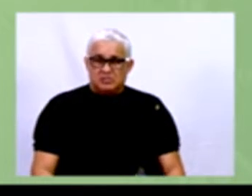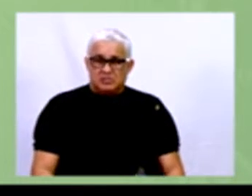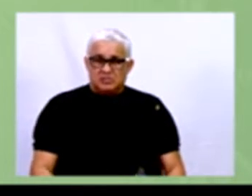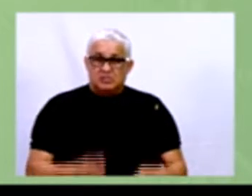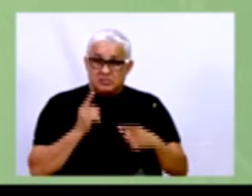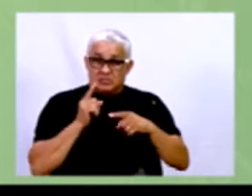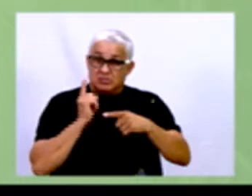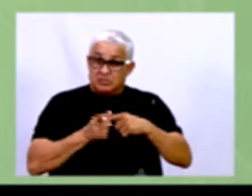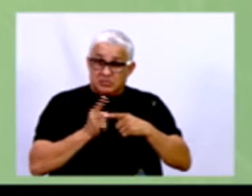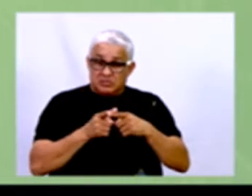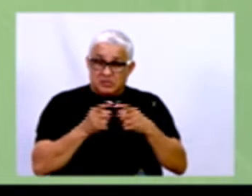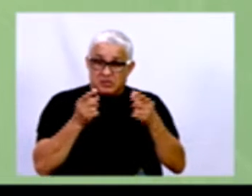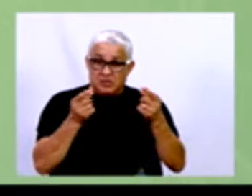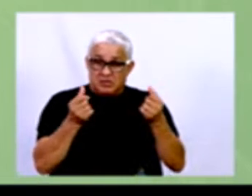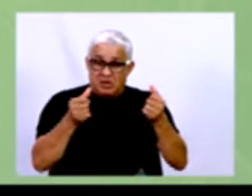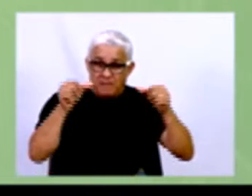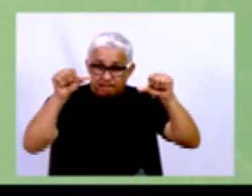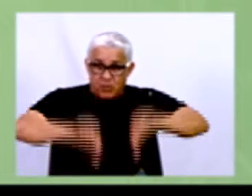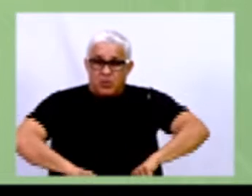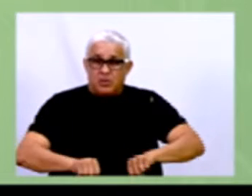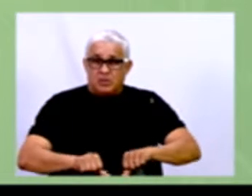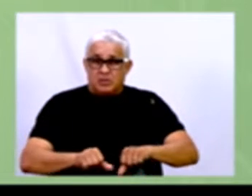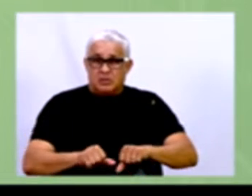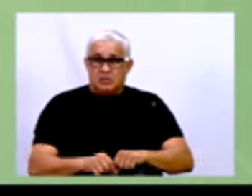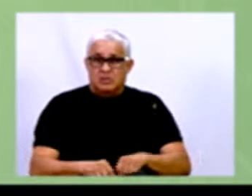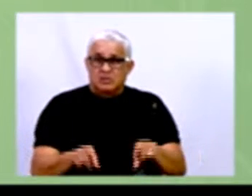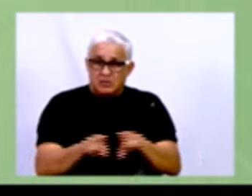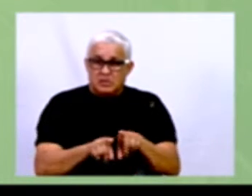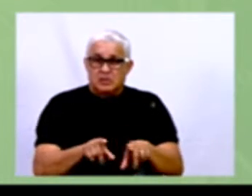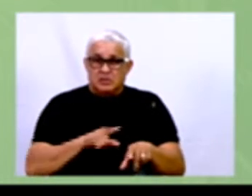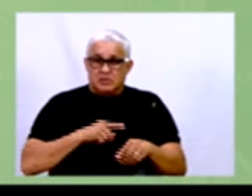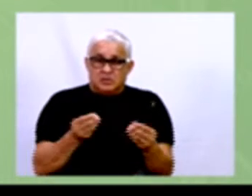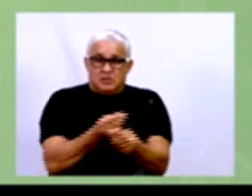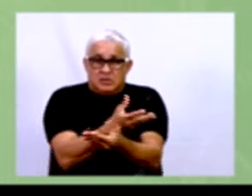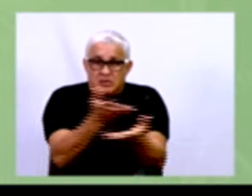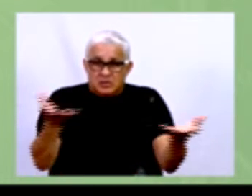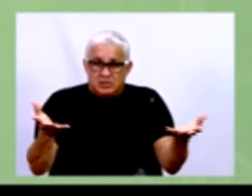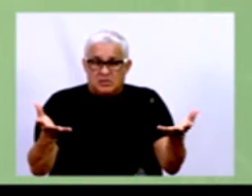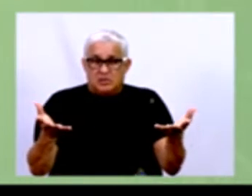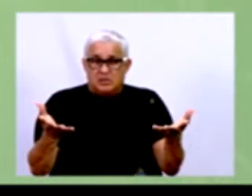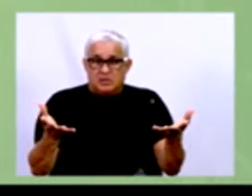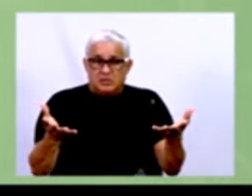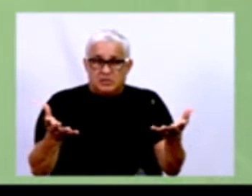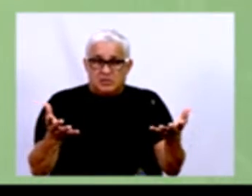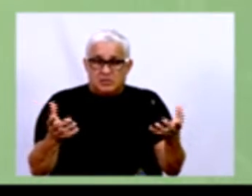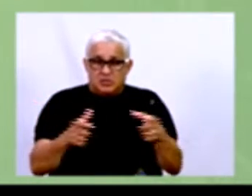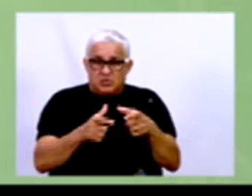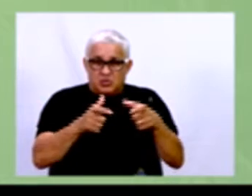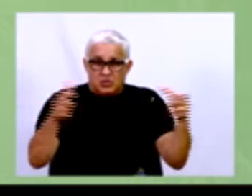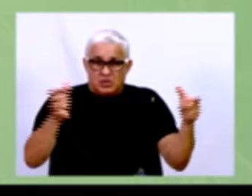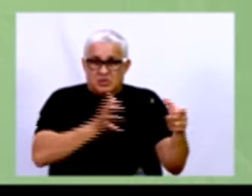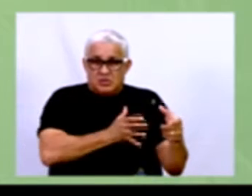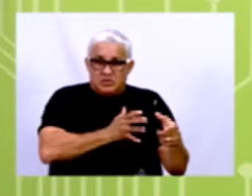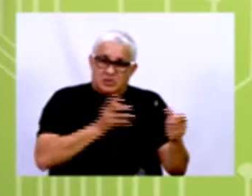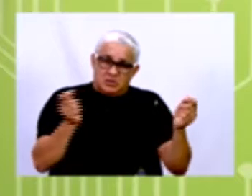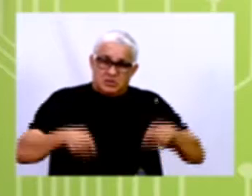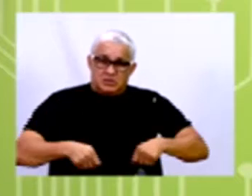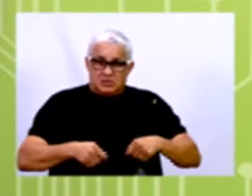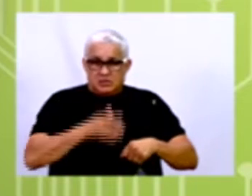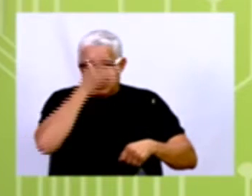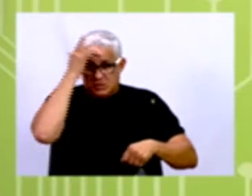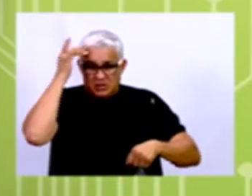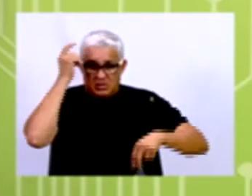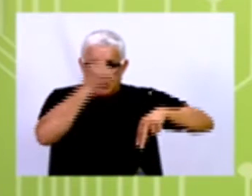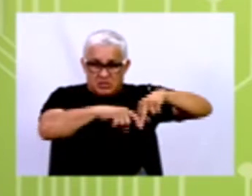escassos e estarem à disposição para gerar um volume de riqueza suficiente para atender às